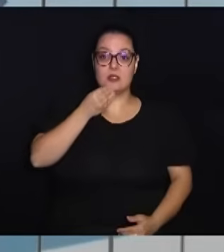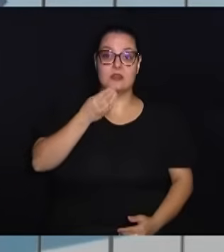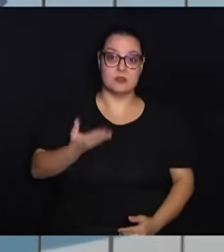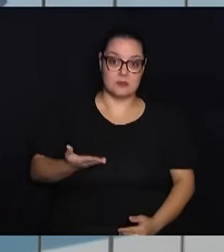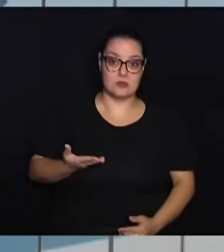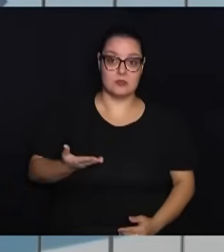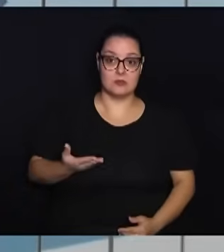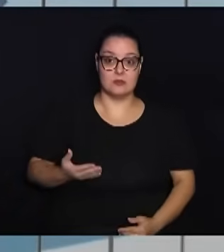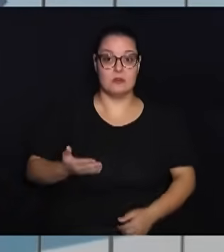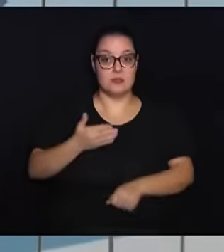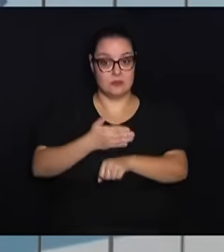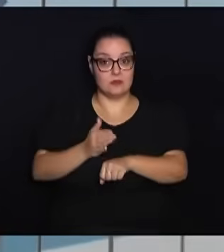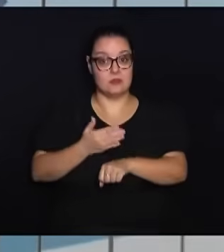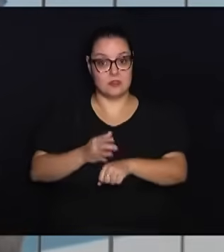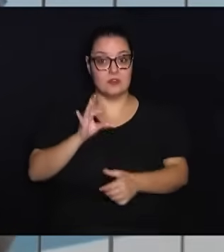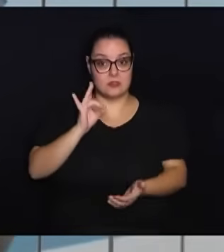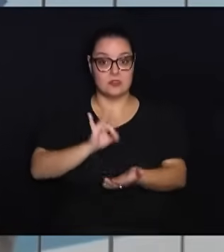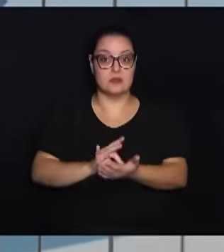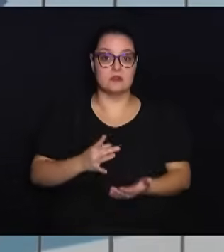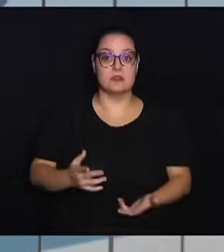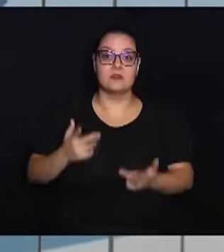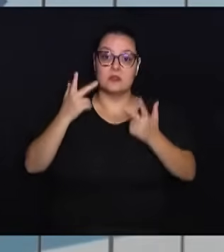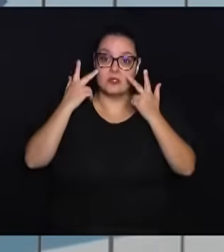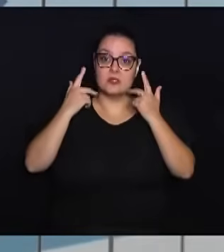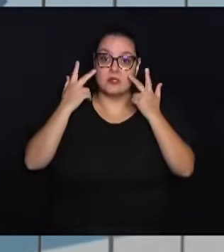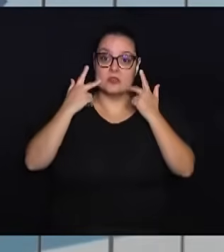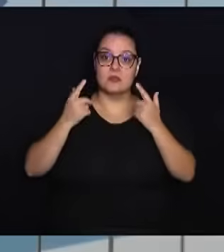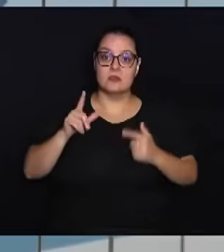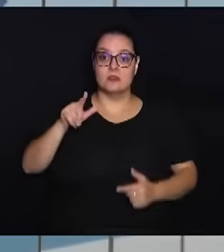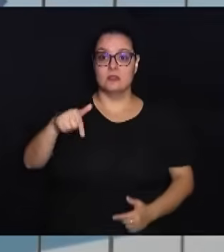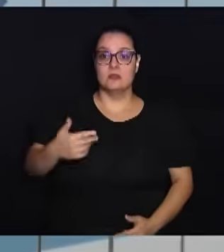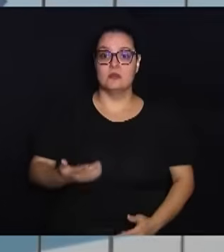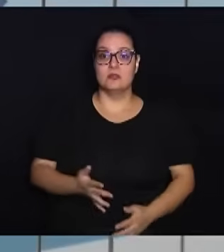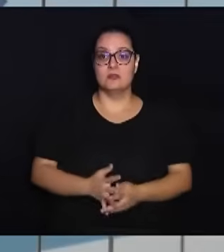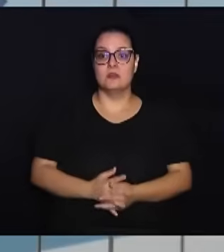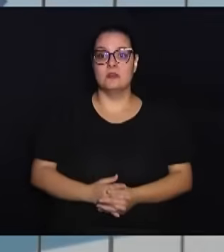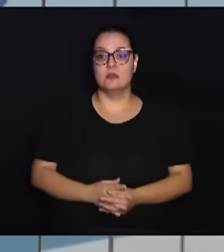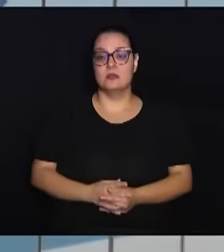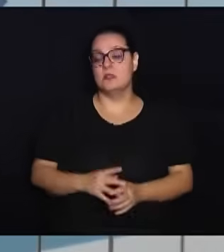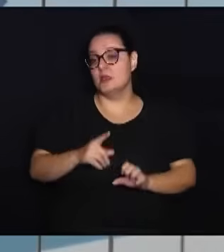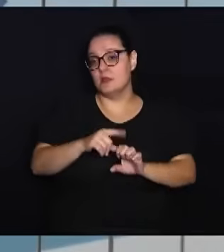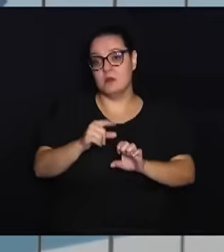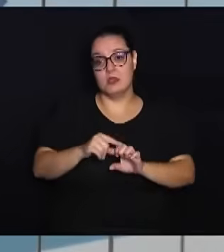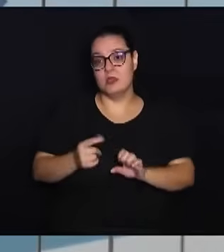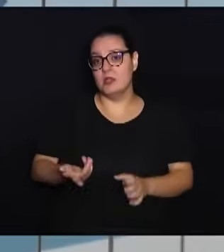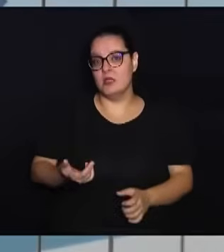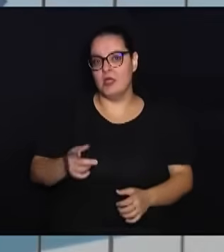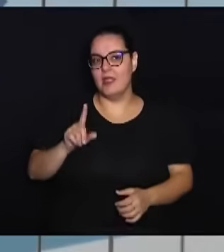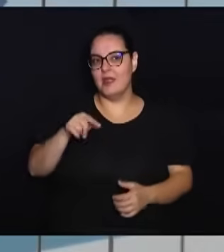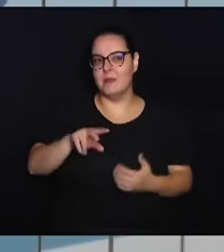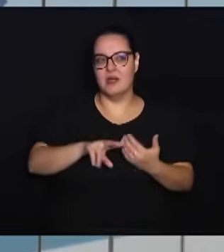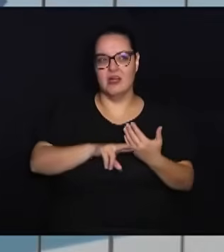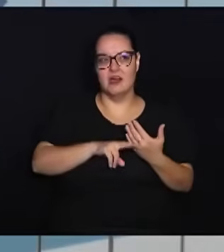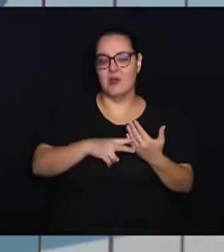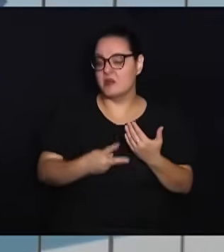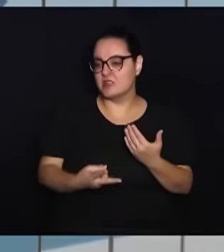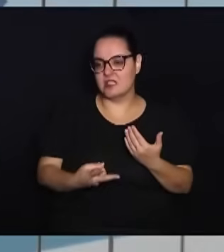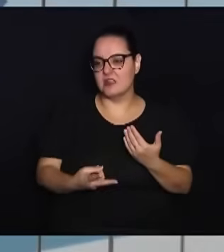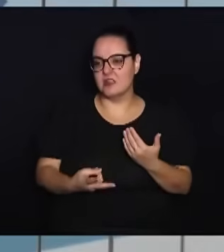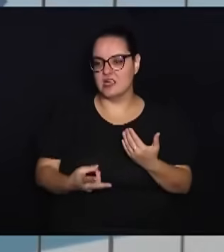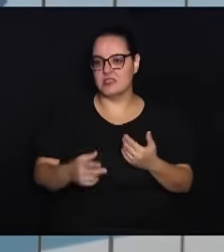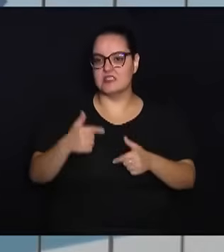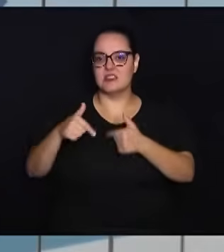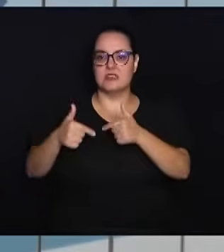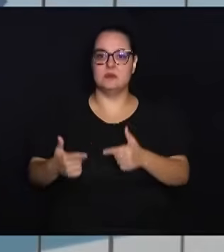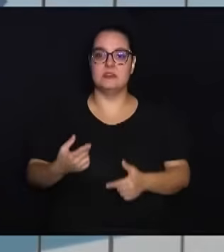porque me treinou mesmo naturalmente a depois ser empreendedor. Só foi uma consequência de ter